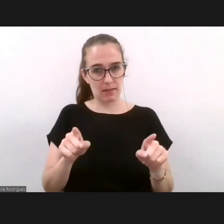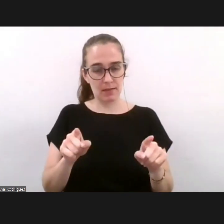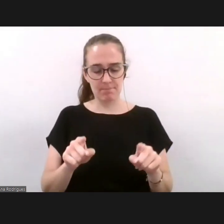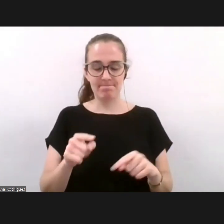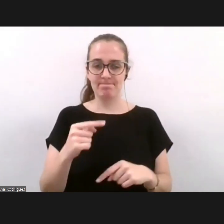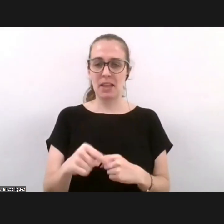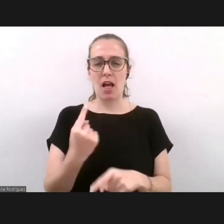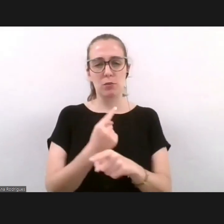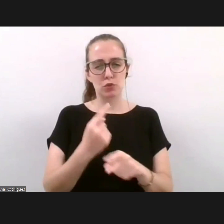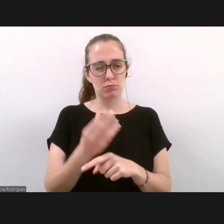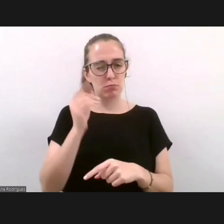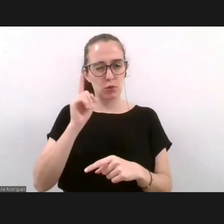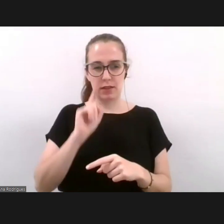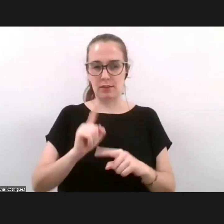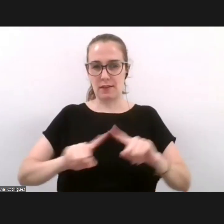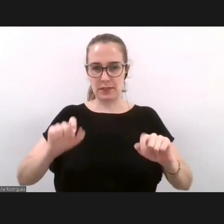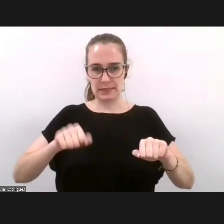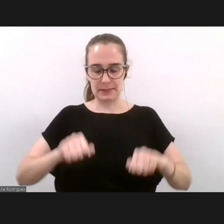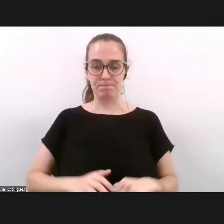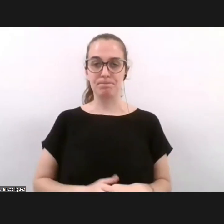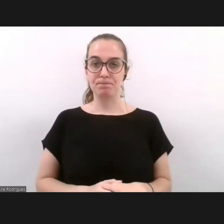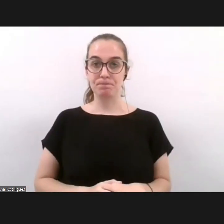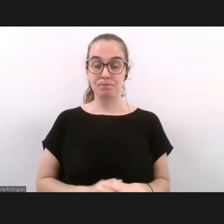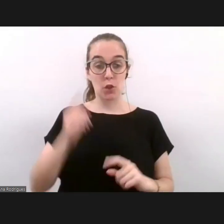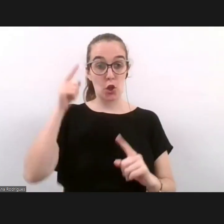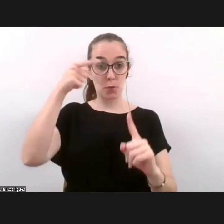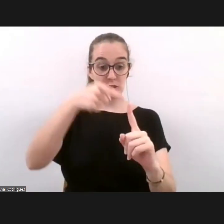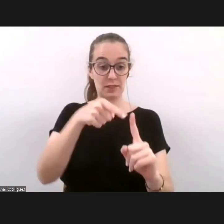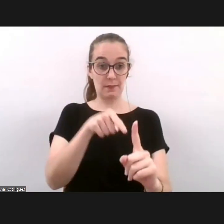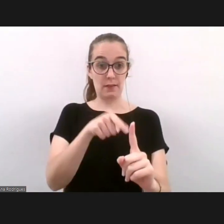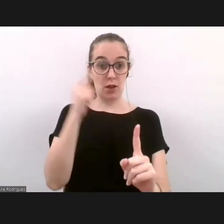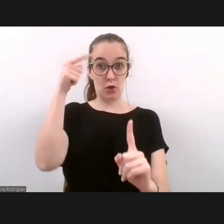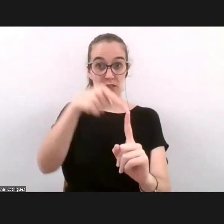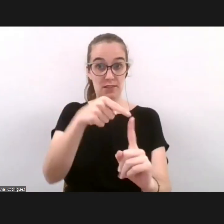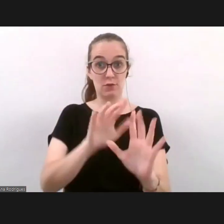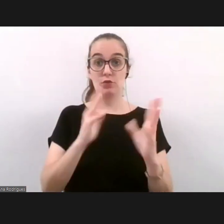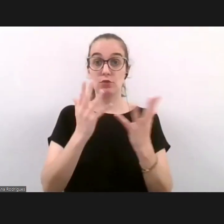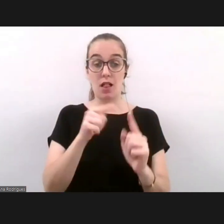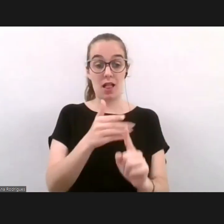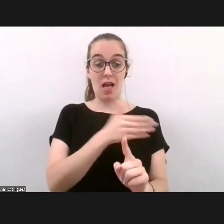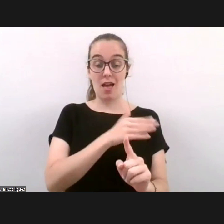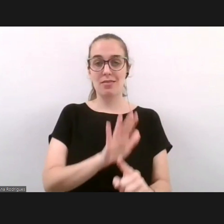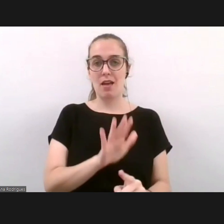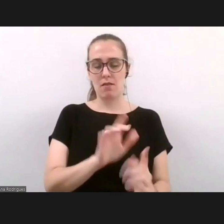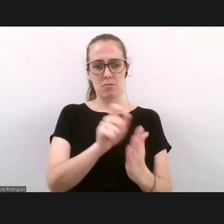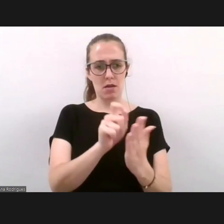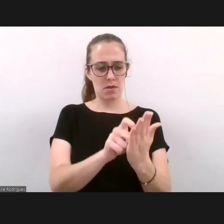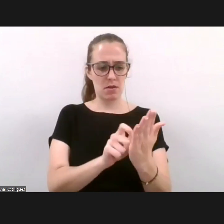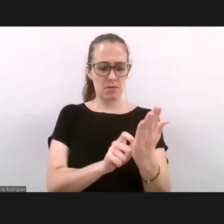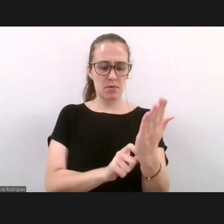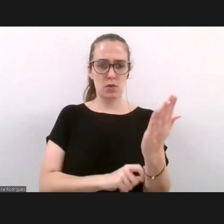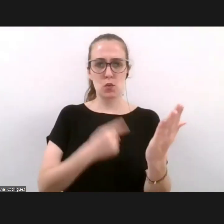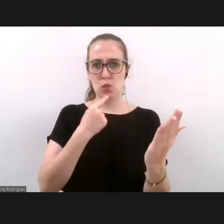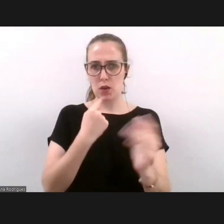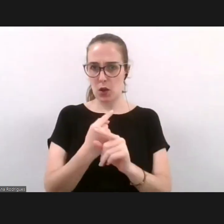de extrema importância. Os objetivos do milénio, em grande medida, eram um caderno de encargo que os países mais